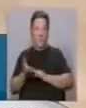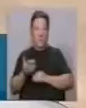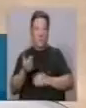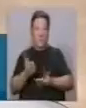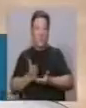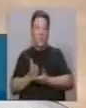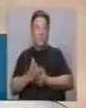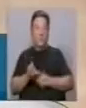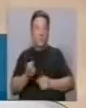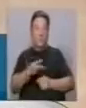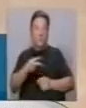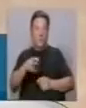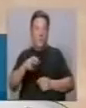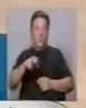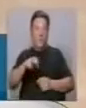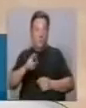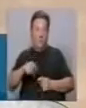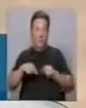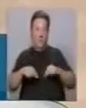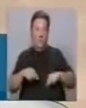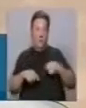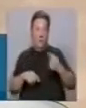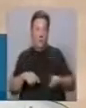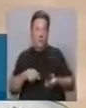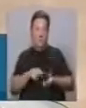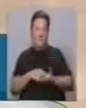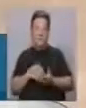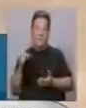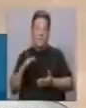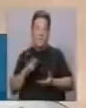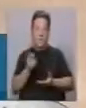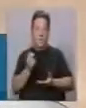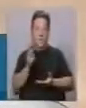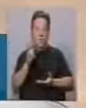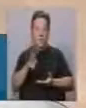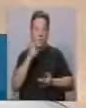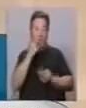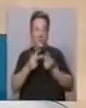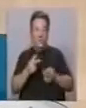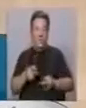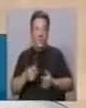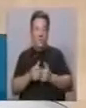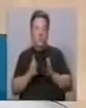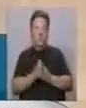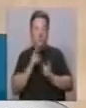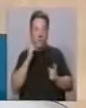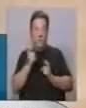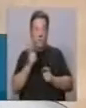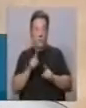decorrer na Exponor hoje e amanhã. Esperam-se cerca de 3 mil visitantes, todos